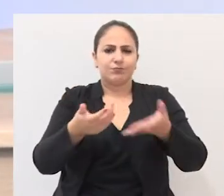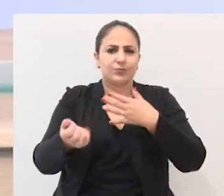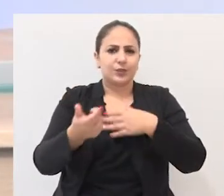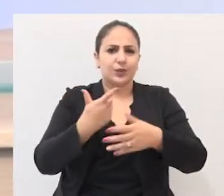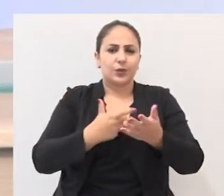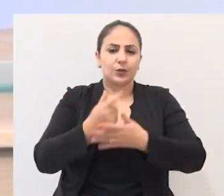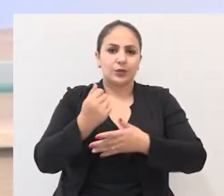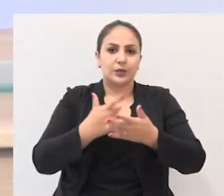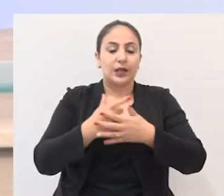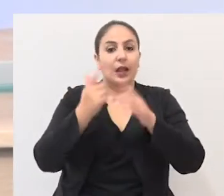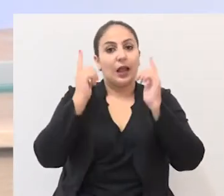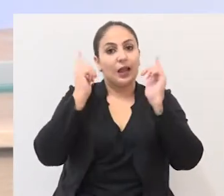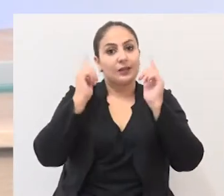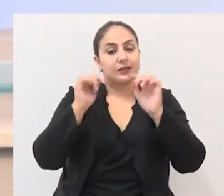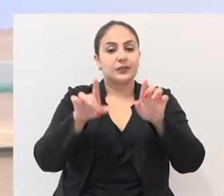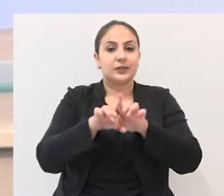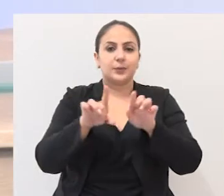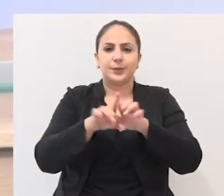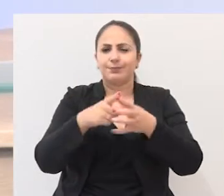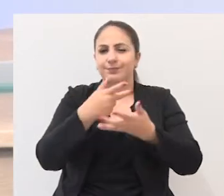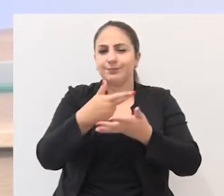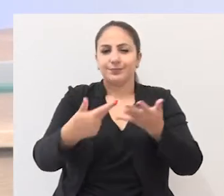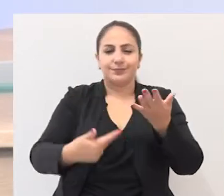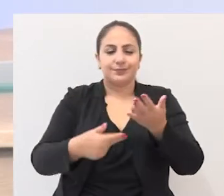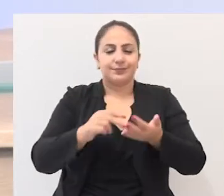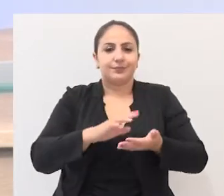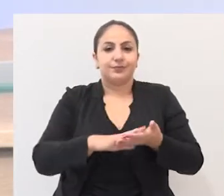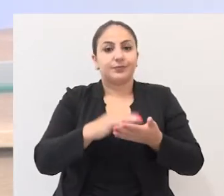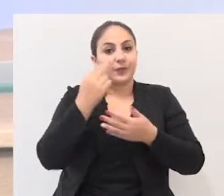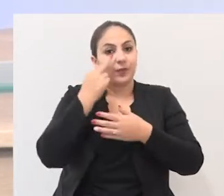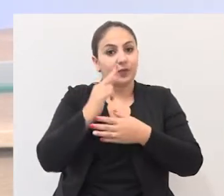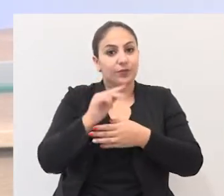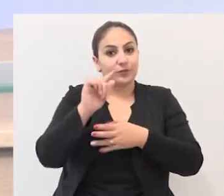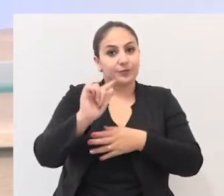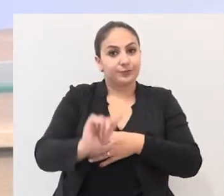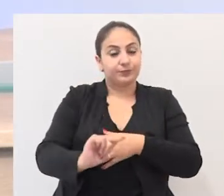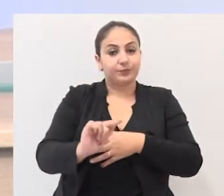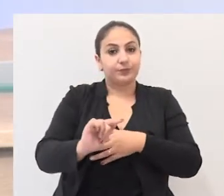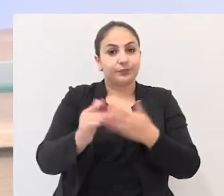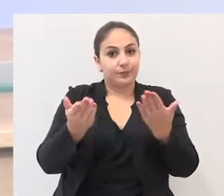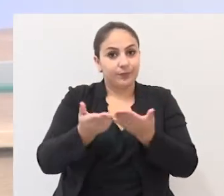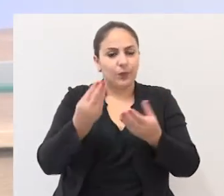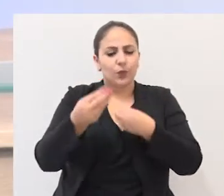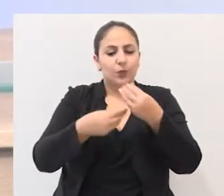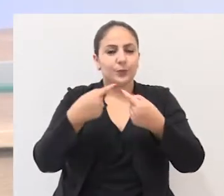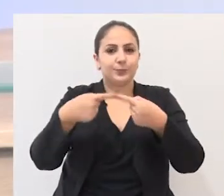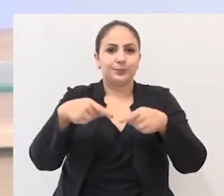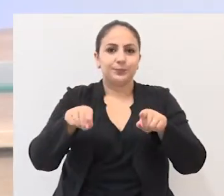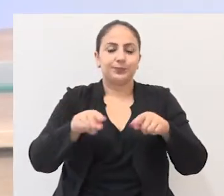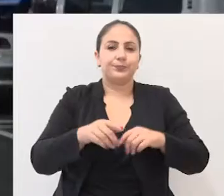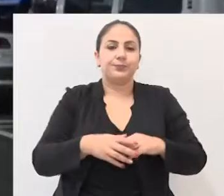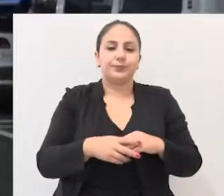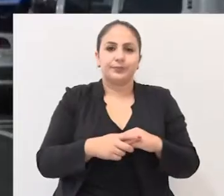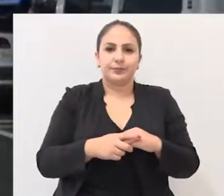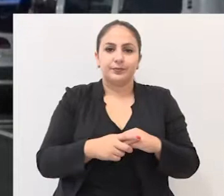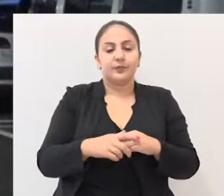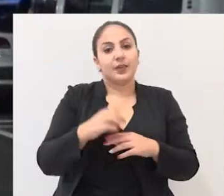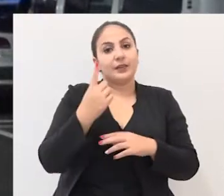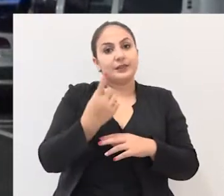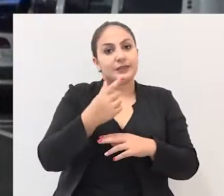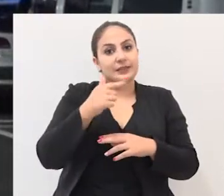o consumo, lazer e entretenimento. Reveja neste bloco como foi a inauguração.